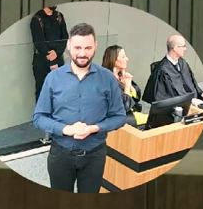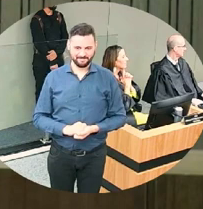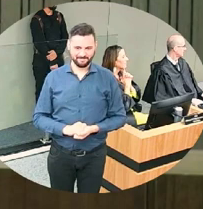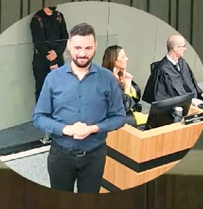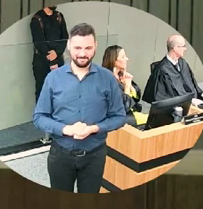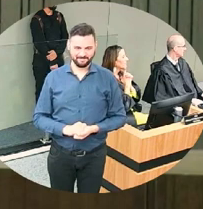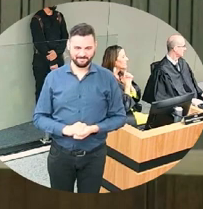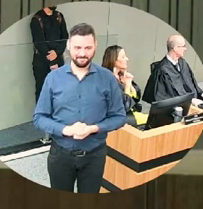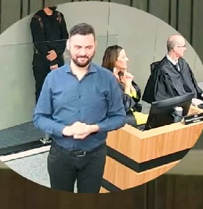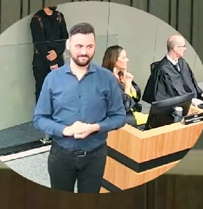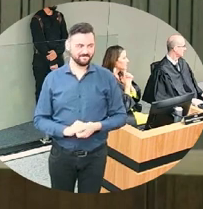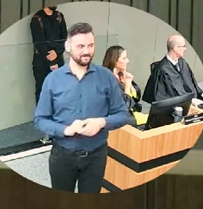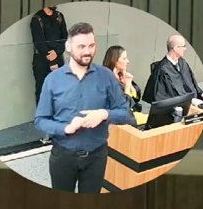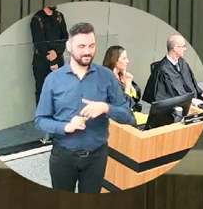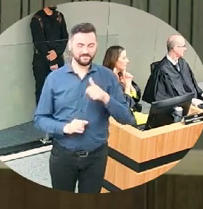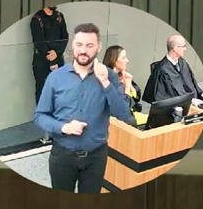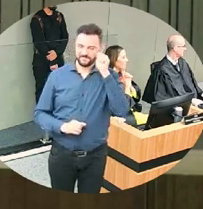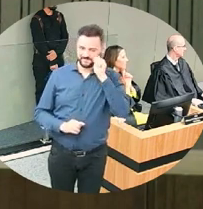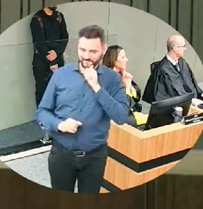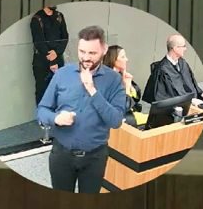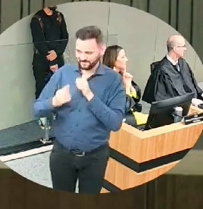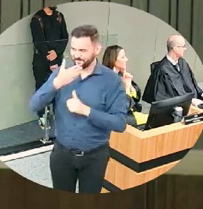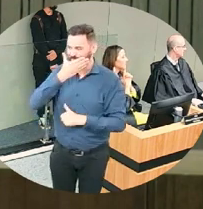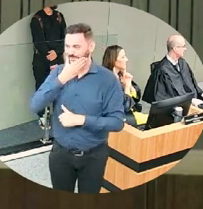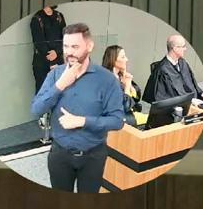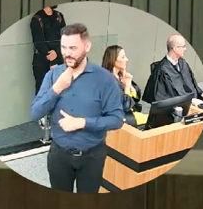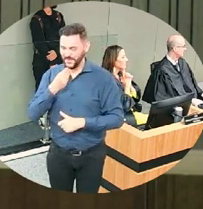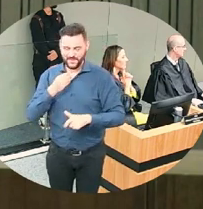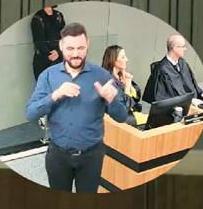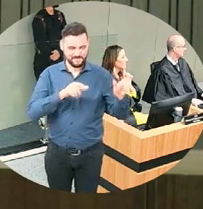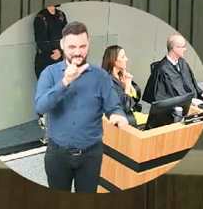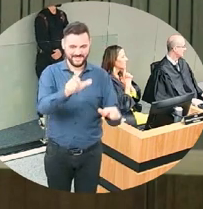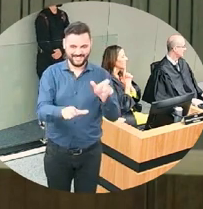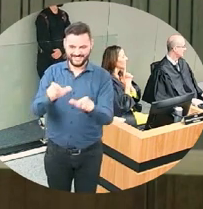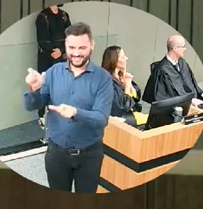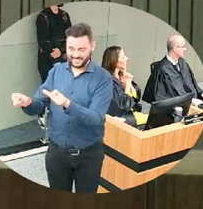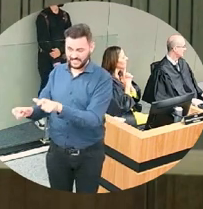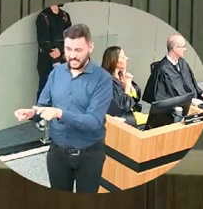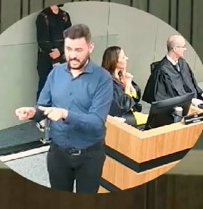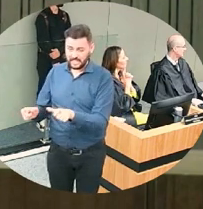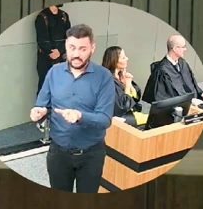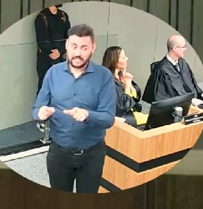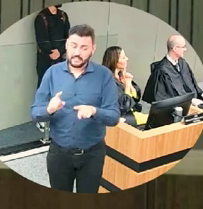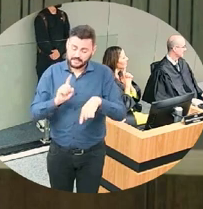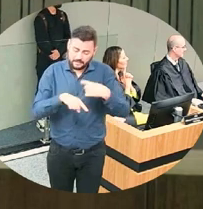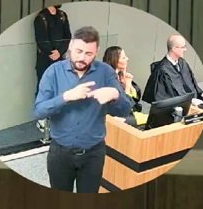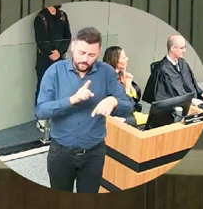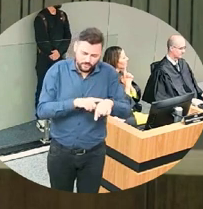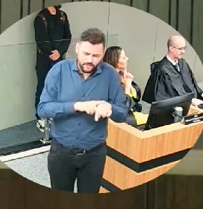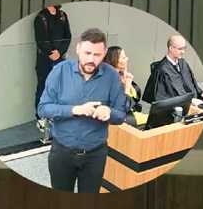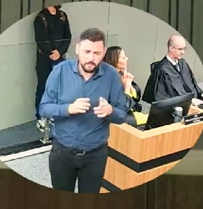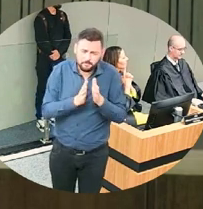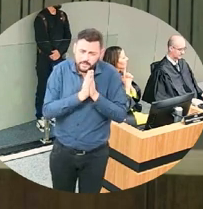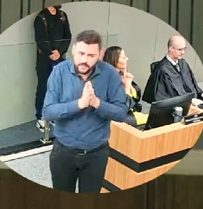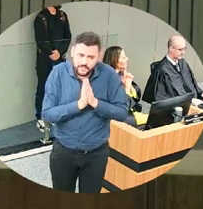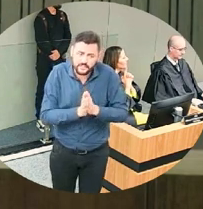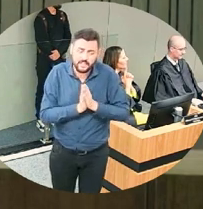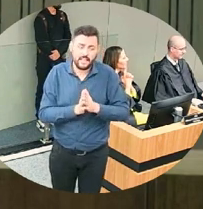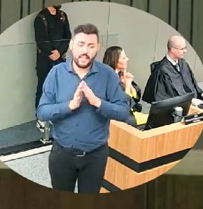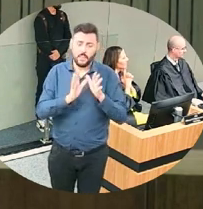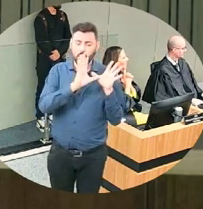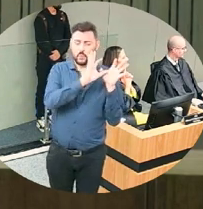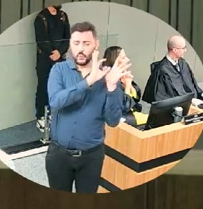familiares senhoras e senhores desde logo pedir licença a todos para uma rápida